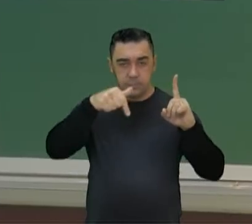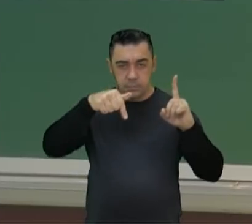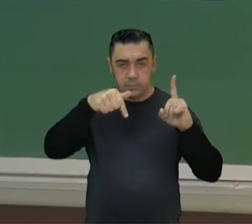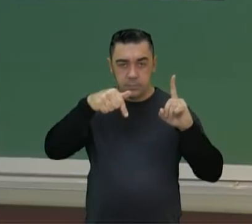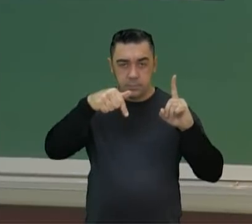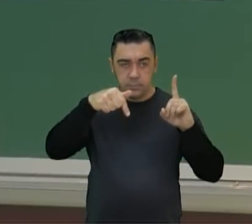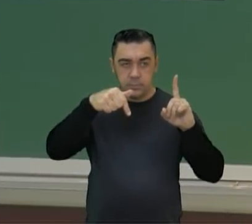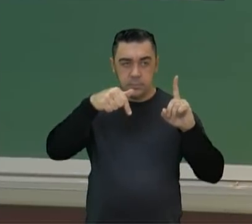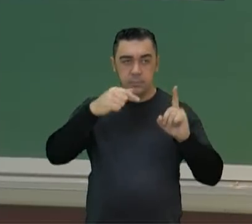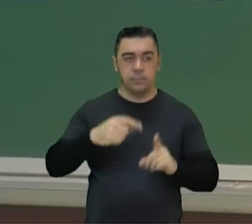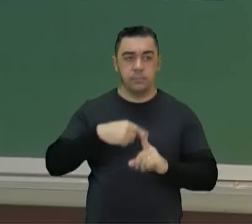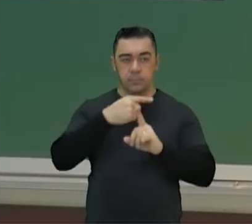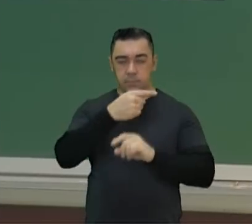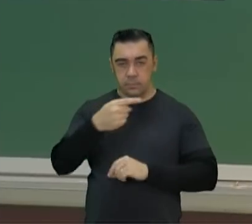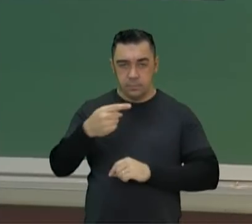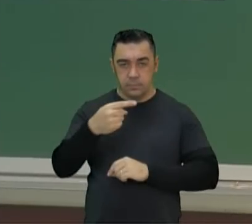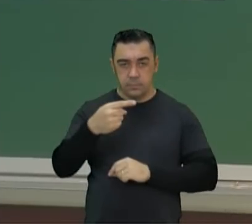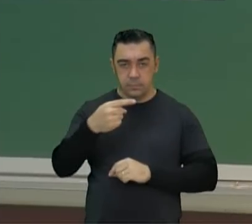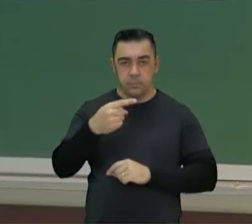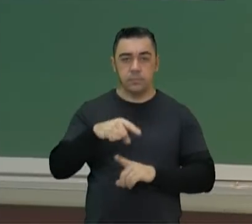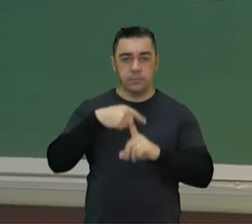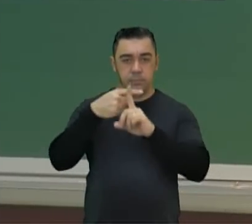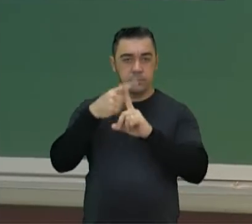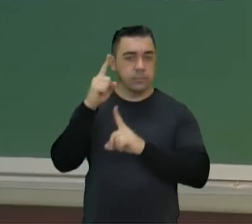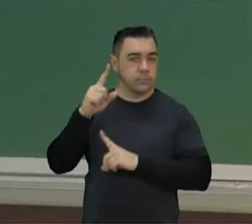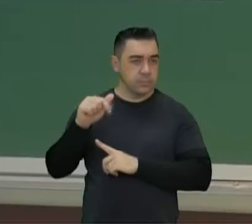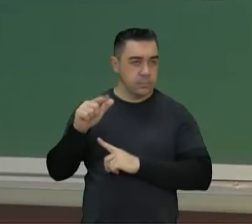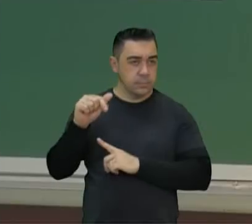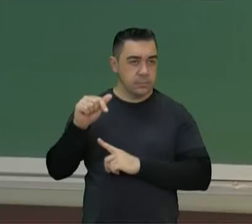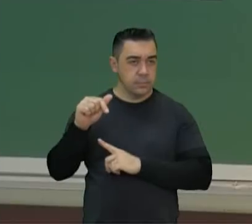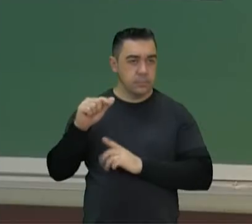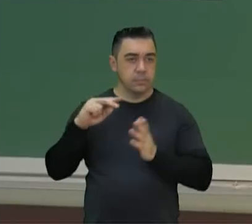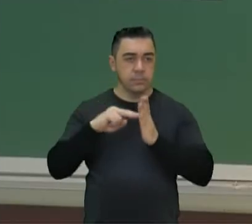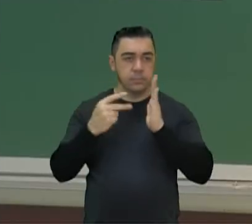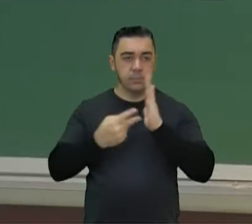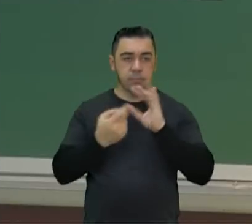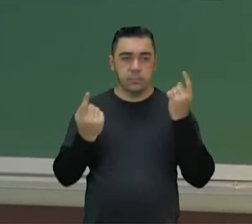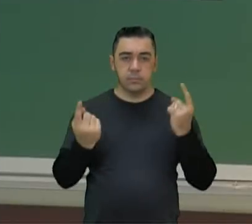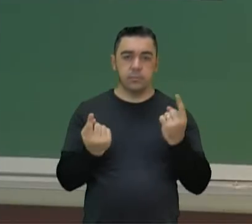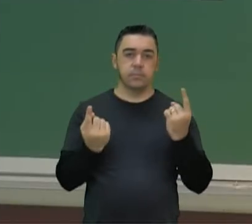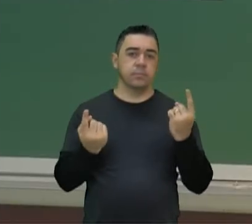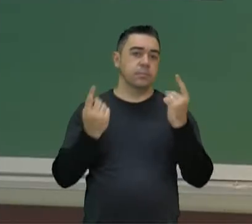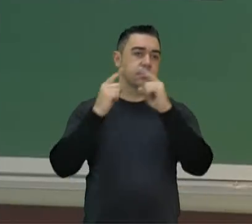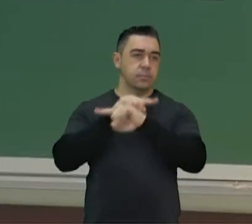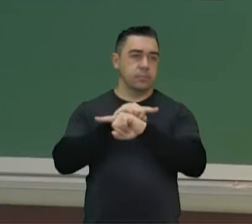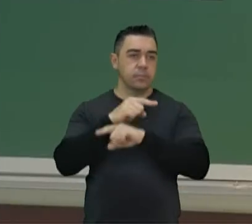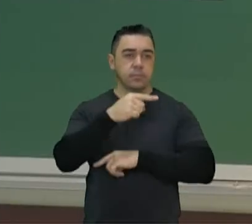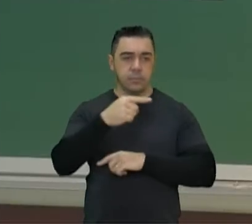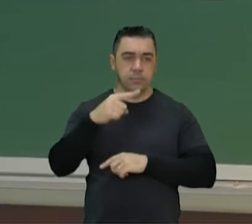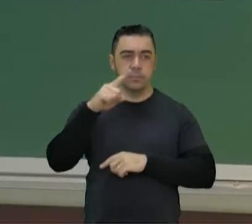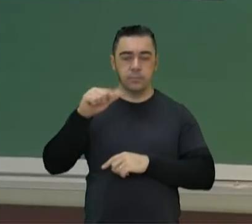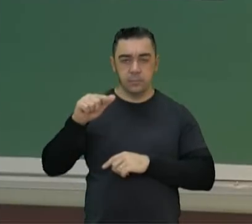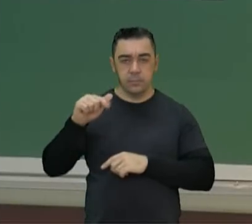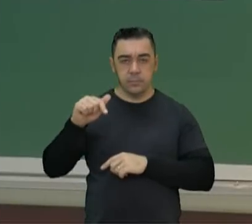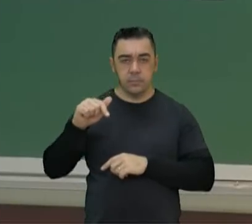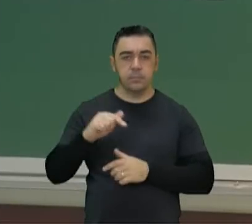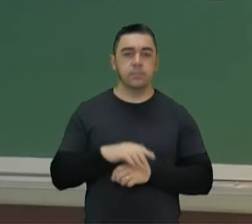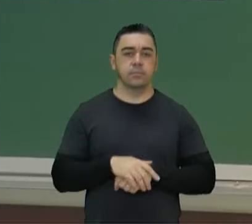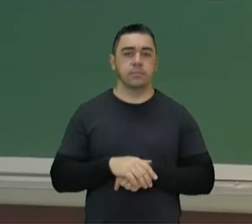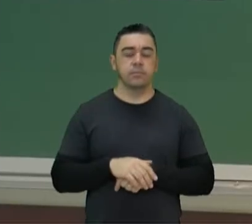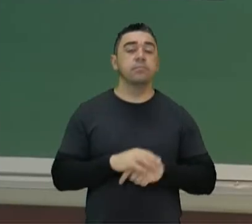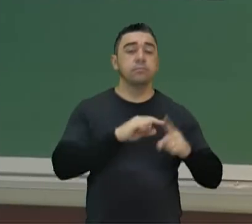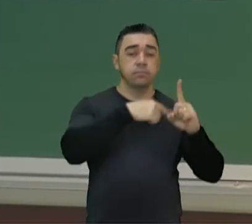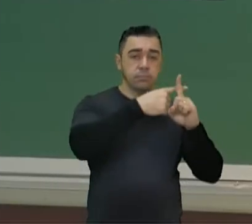117 com menos mais 17, seu oposto menos 17.